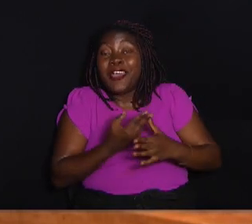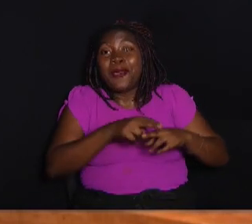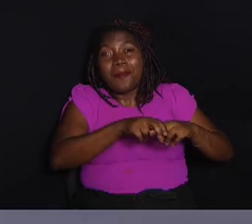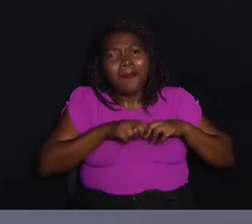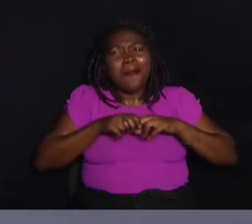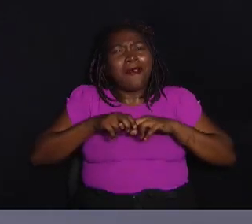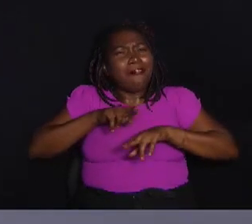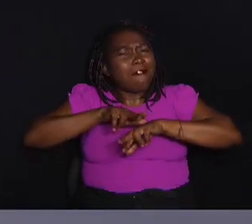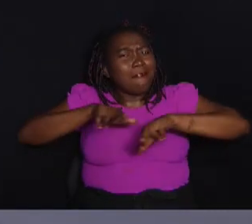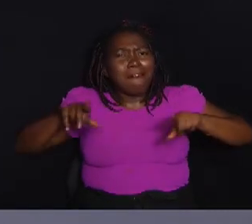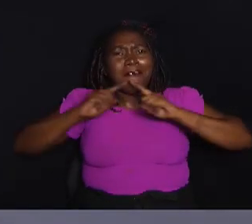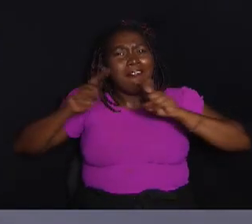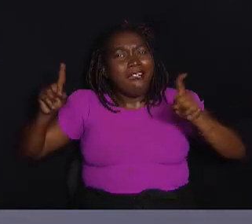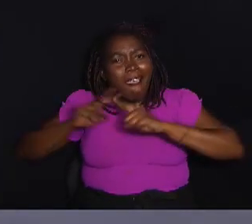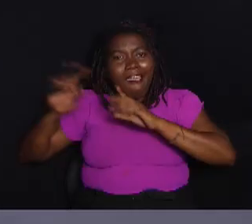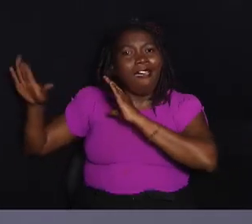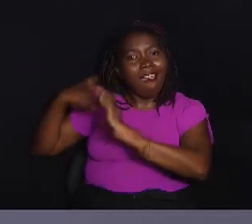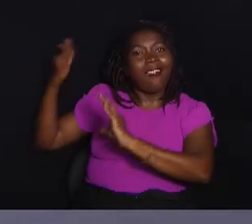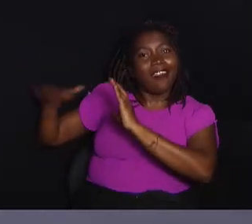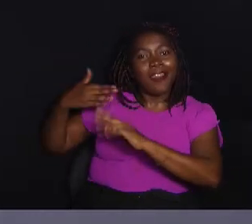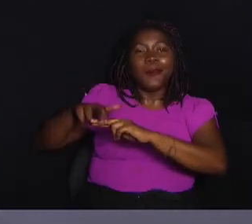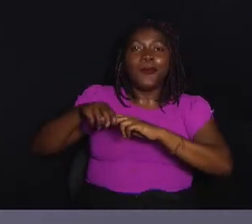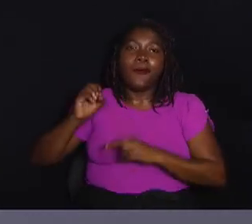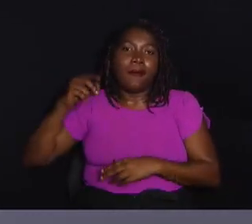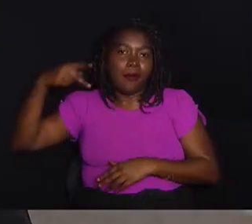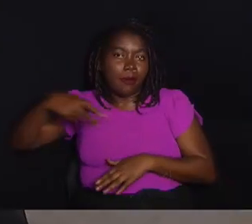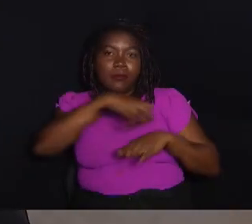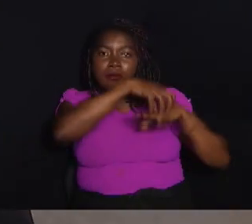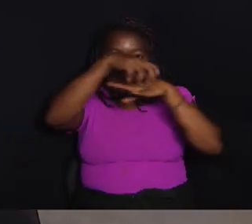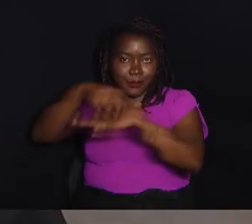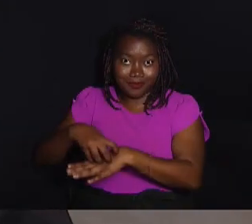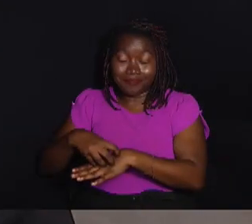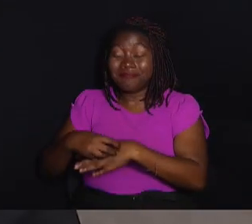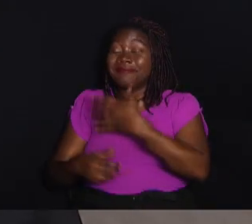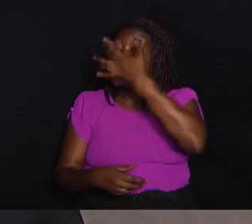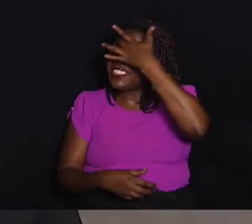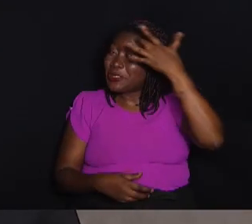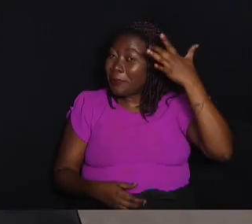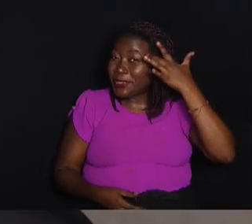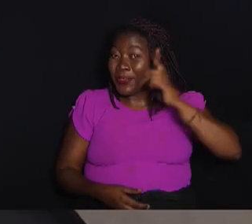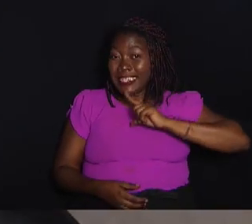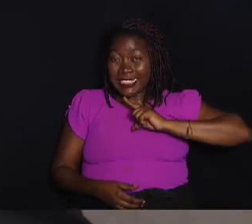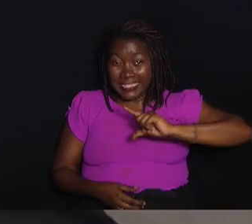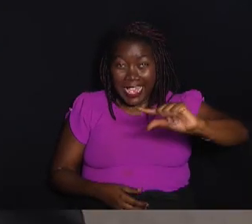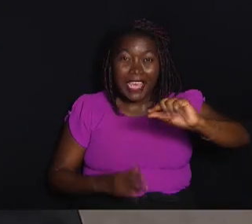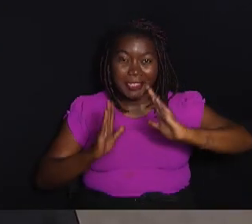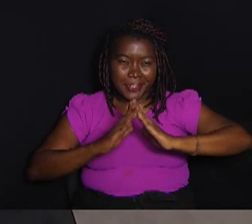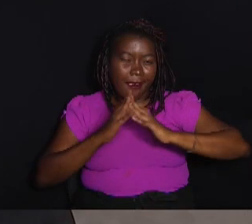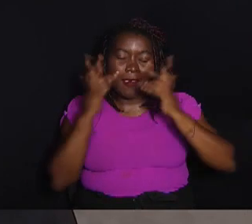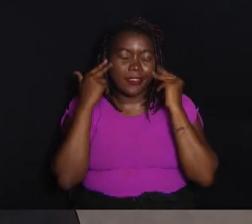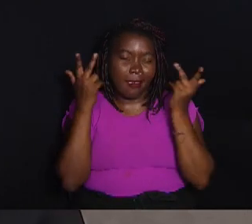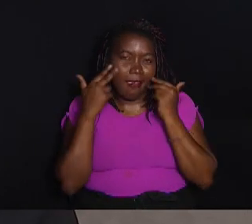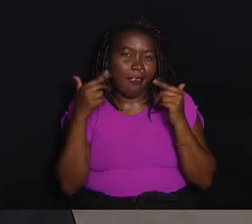reclamações que recebem por conta da operação do sistema de transporte as pessoas saem de suas casas naturalmente para ir ao trabalho